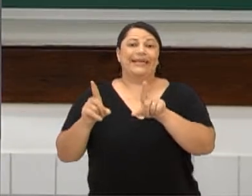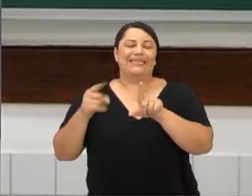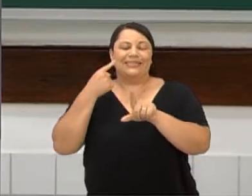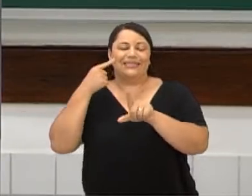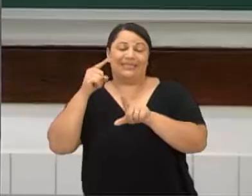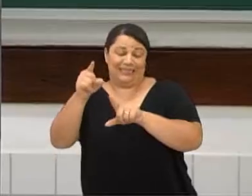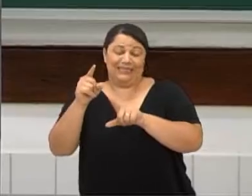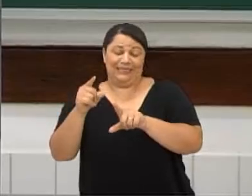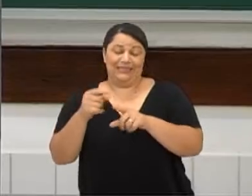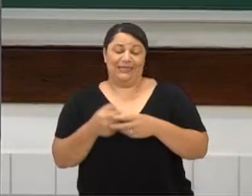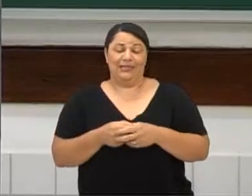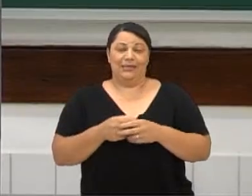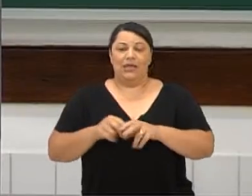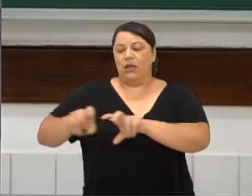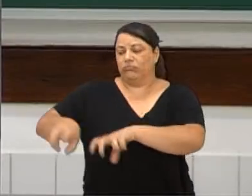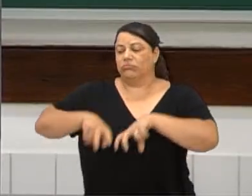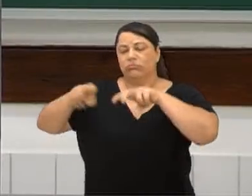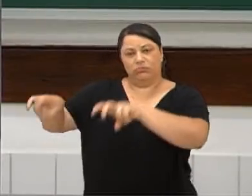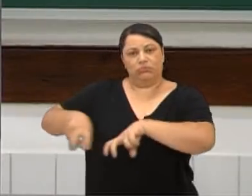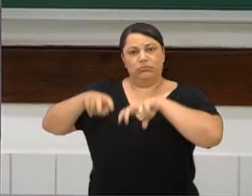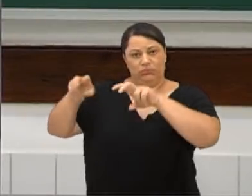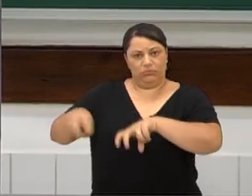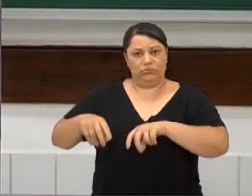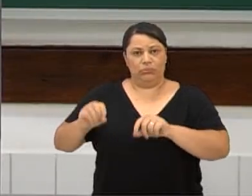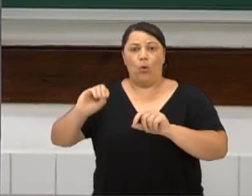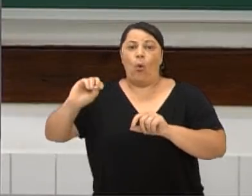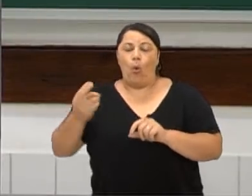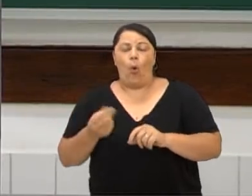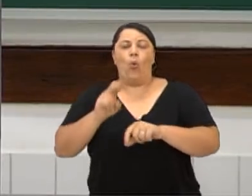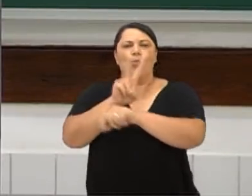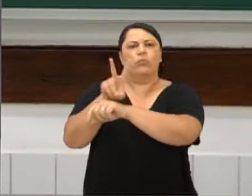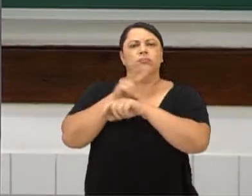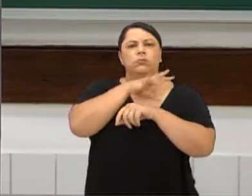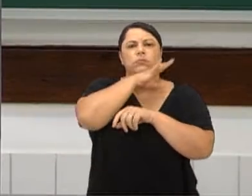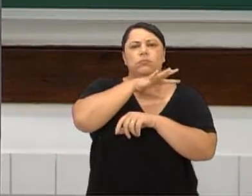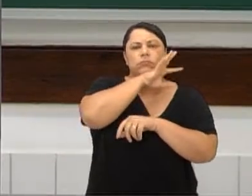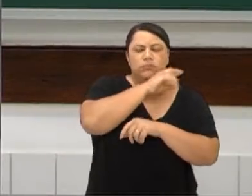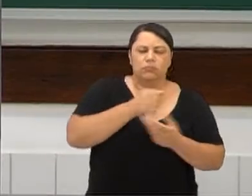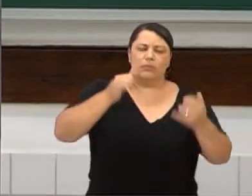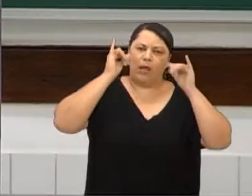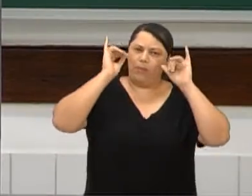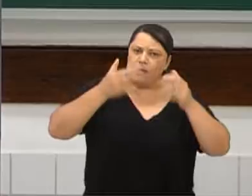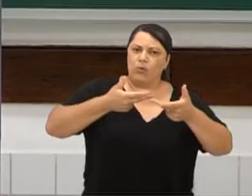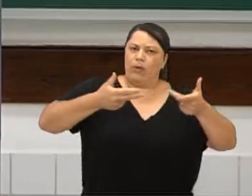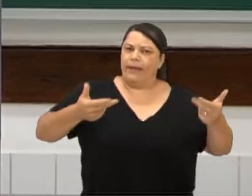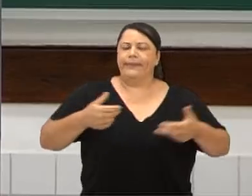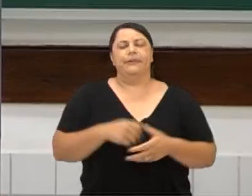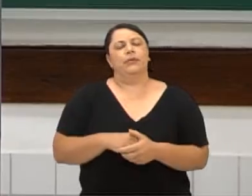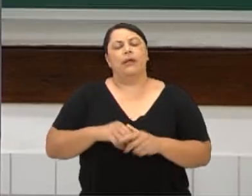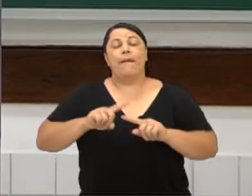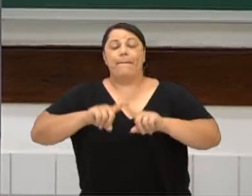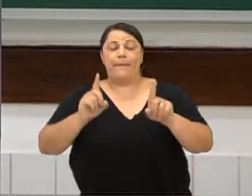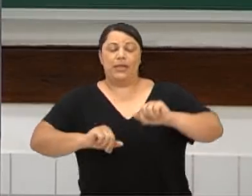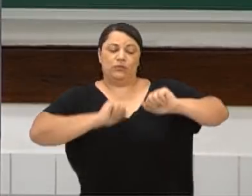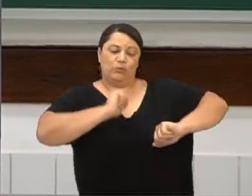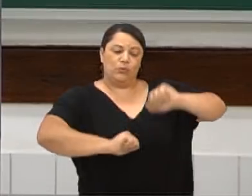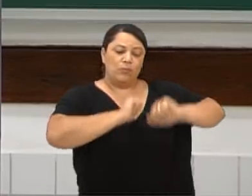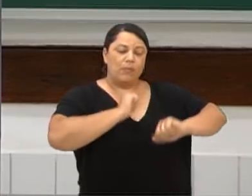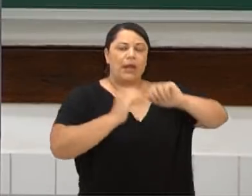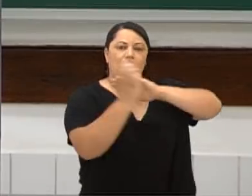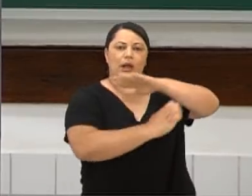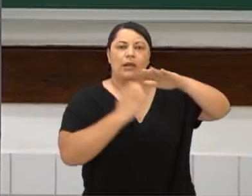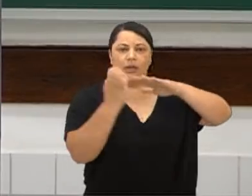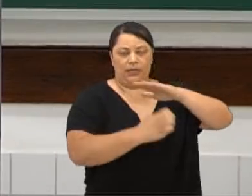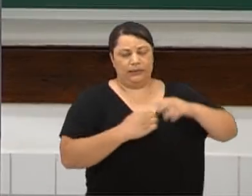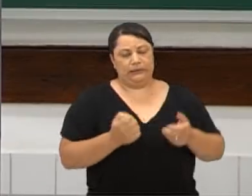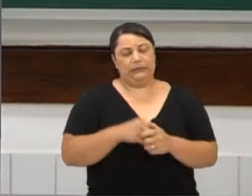de aspectos agrícolas ou pecuários, na segunda Revolução Industrial, mas falamos sobre máquinas e matérias-primas, como o